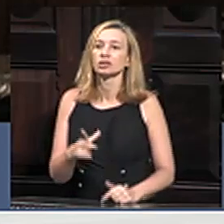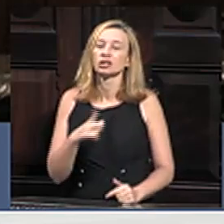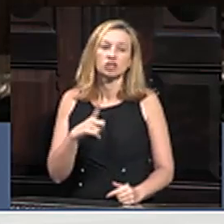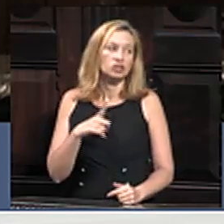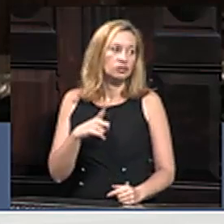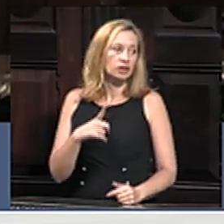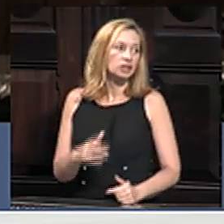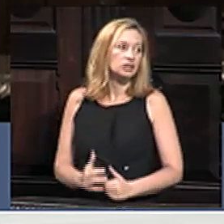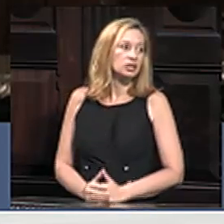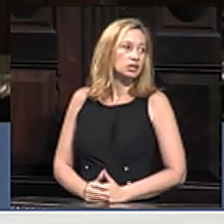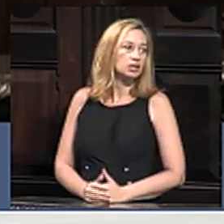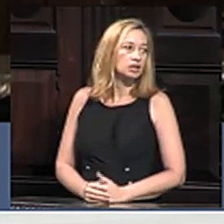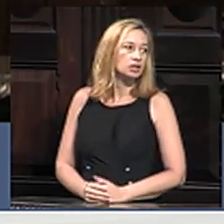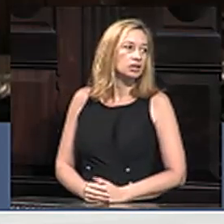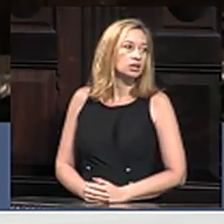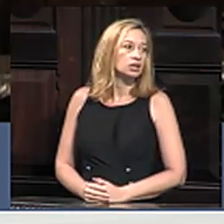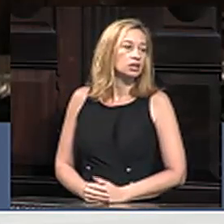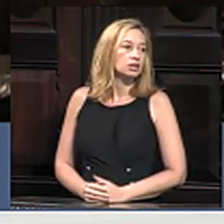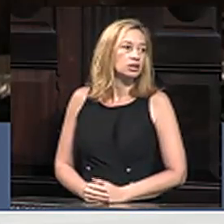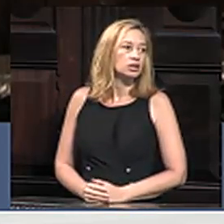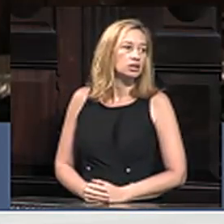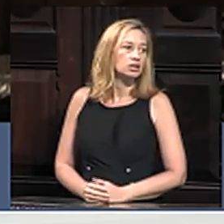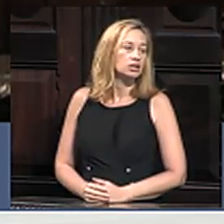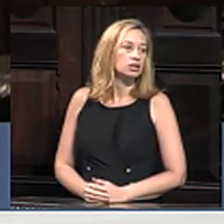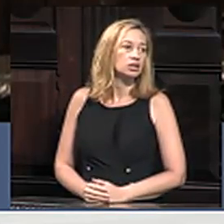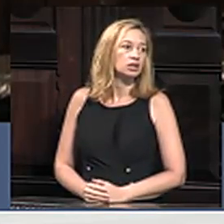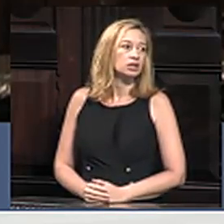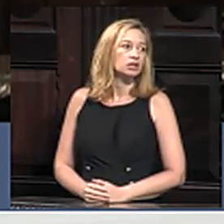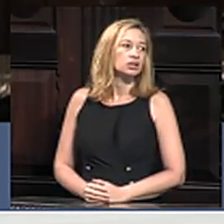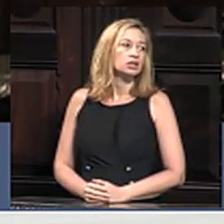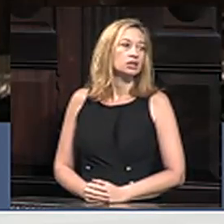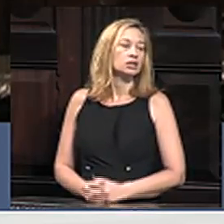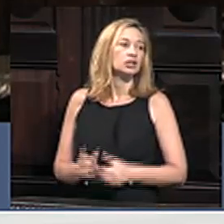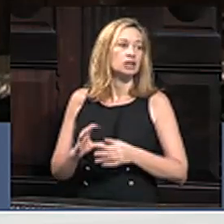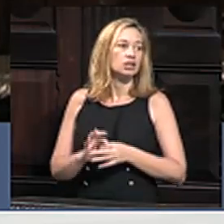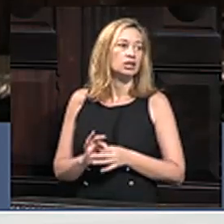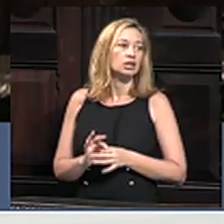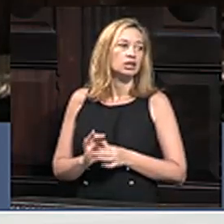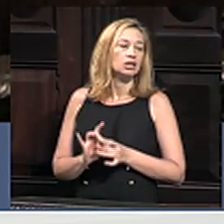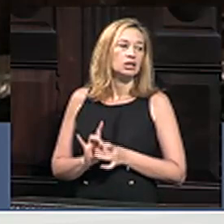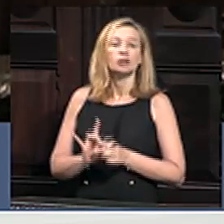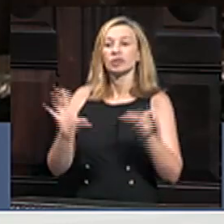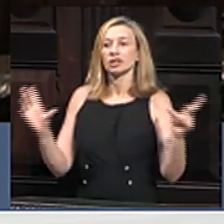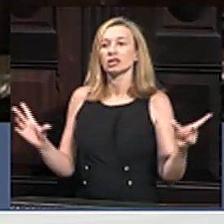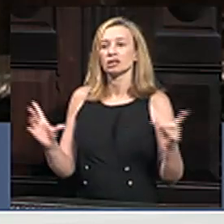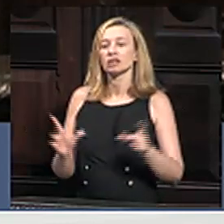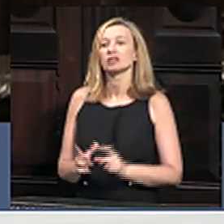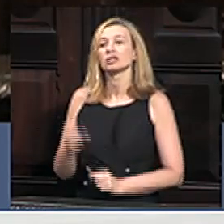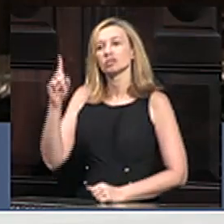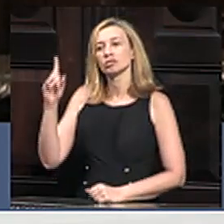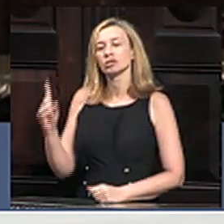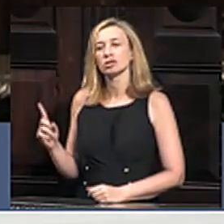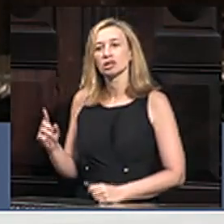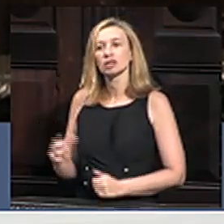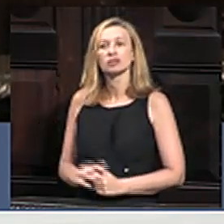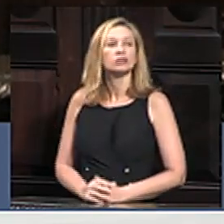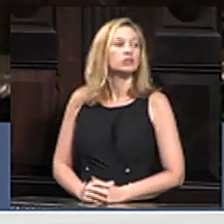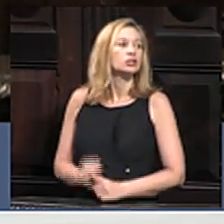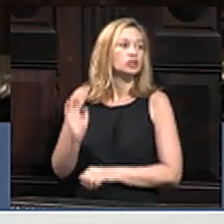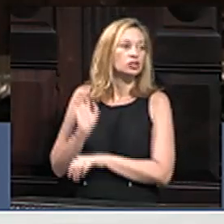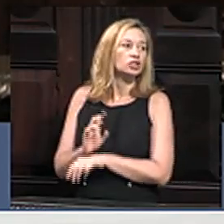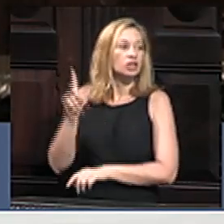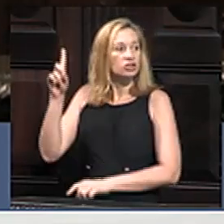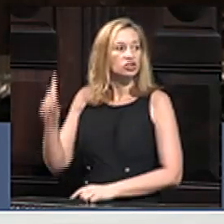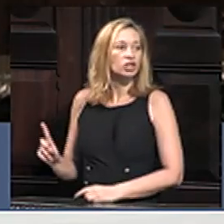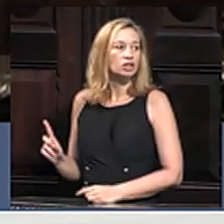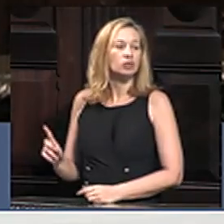gerais. Lutamos em defesa das liberdades democráticas. Lutamos em defesa do Estado de Direito.